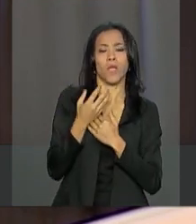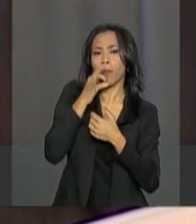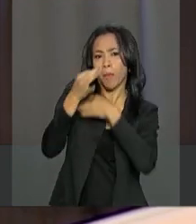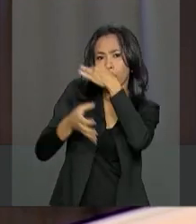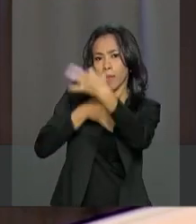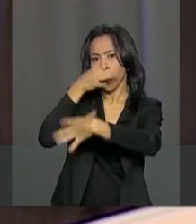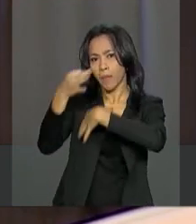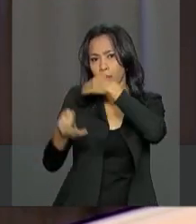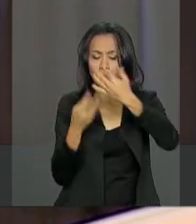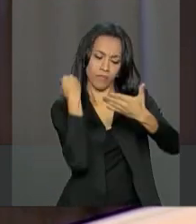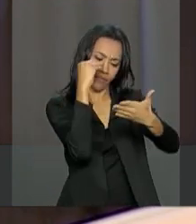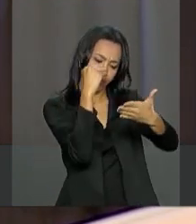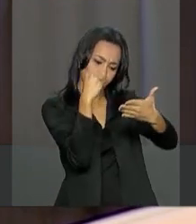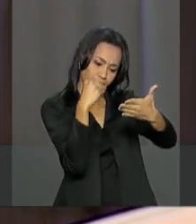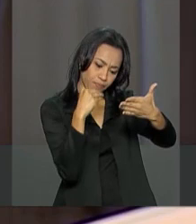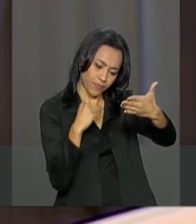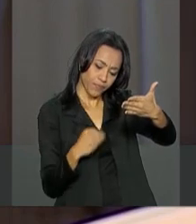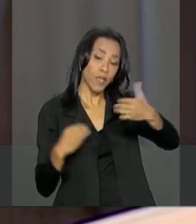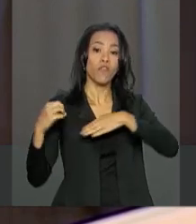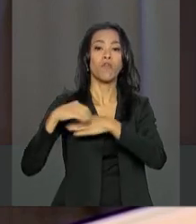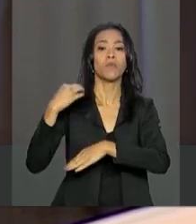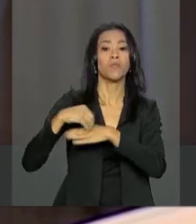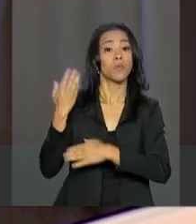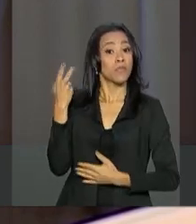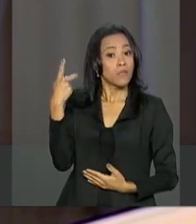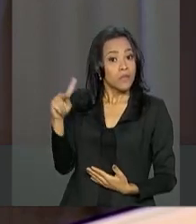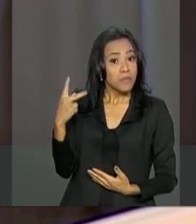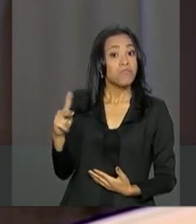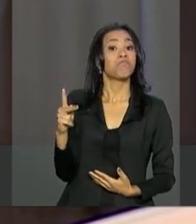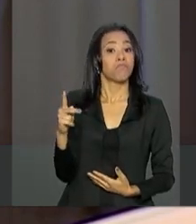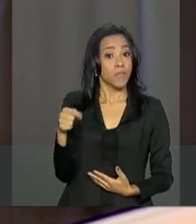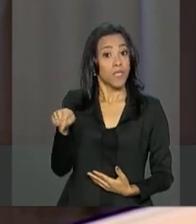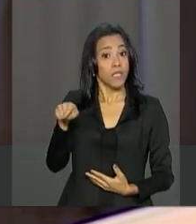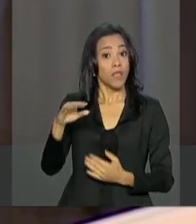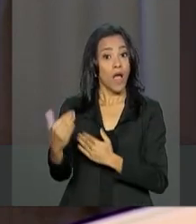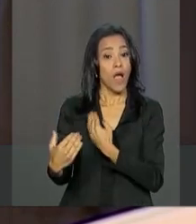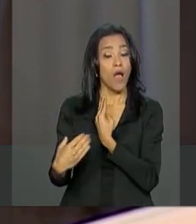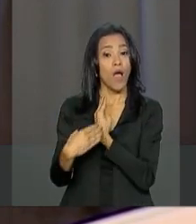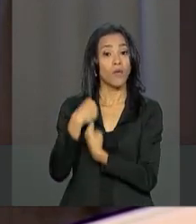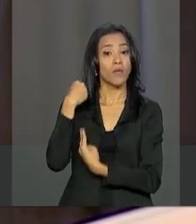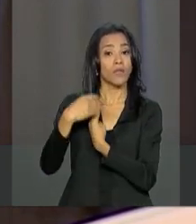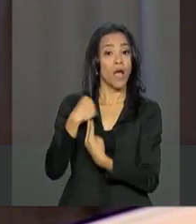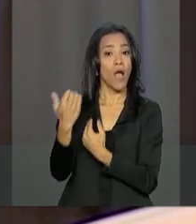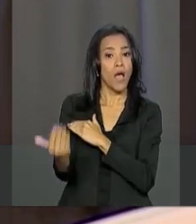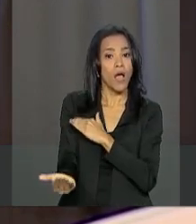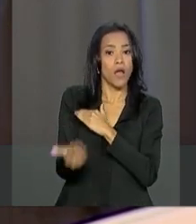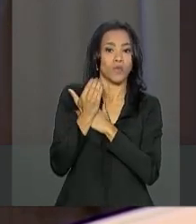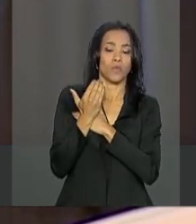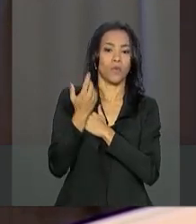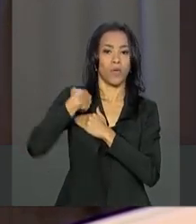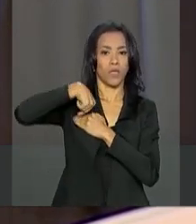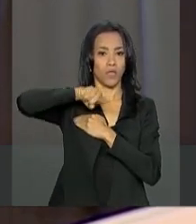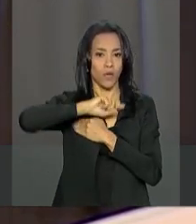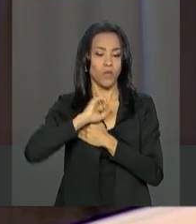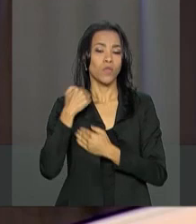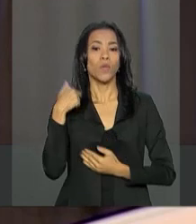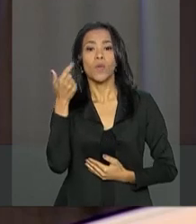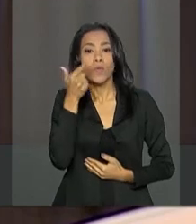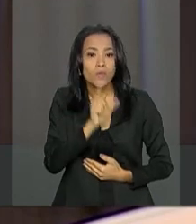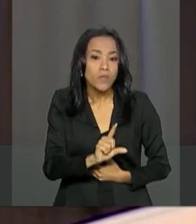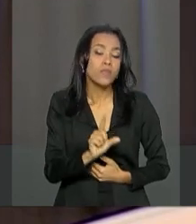traziam as mais variadas informações que, na verdade, serviam de norte para que nós pudéssemos